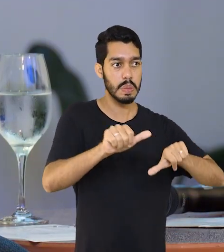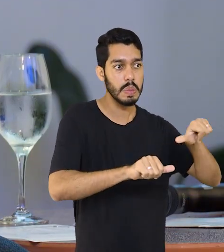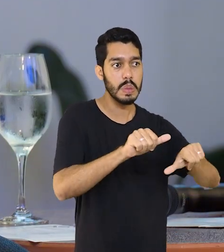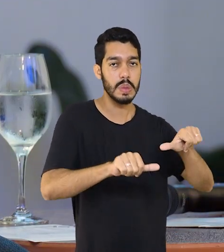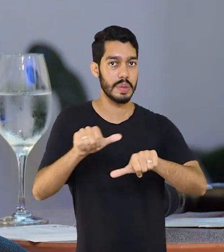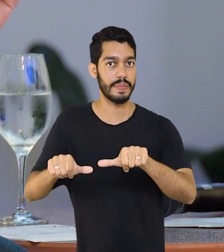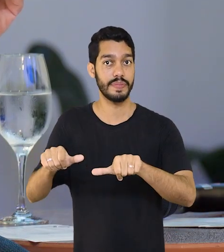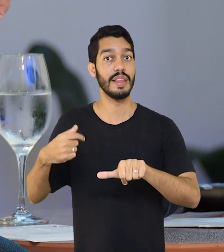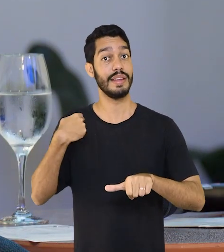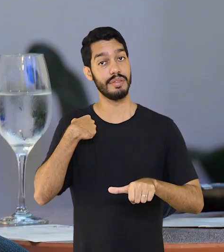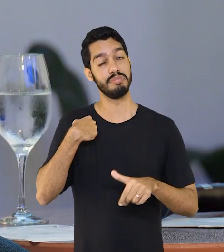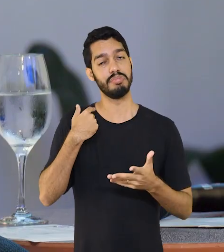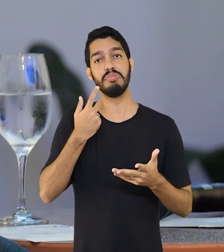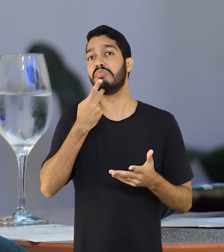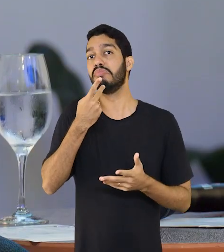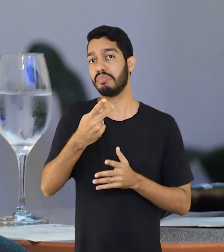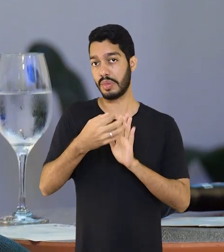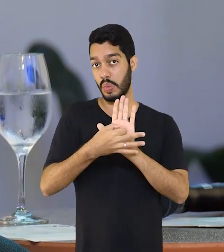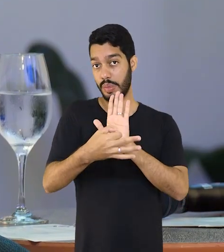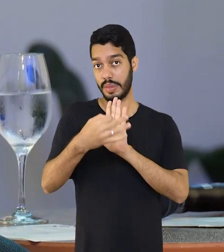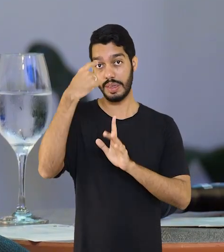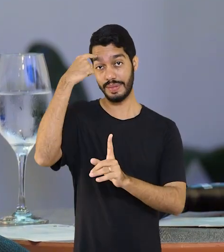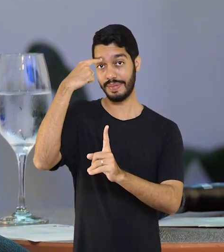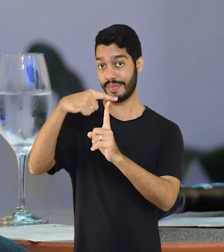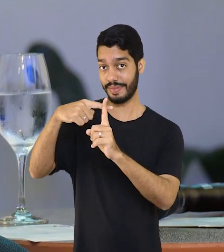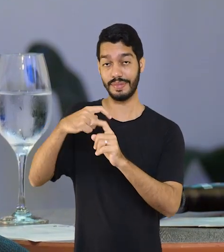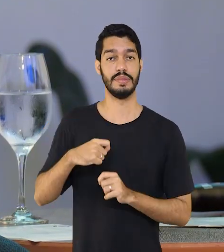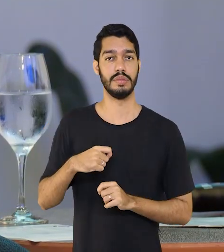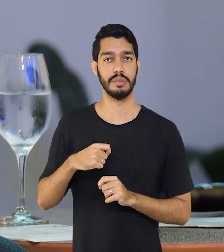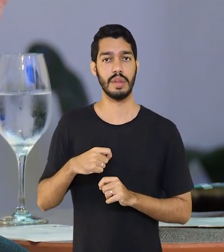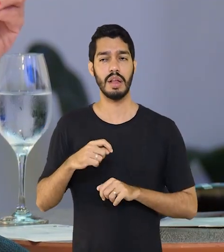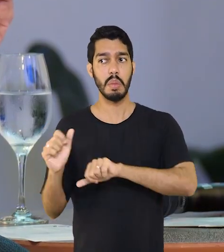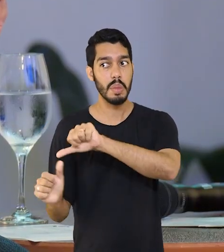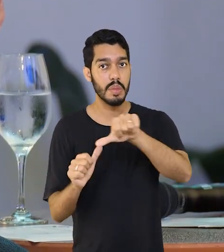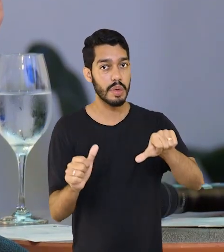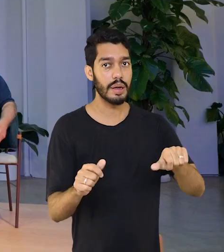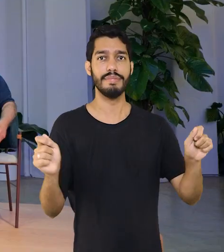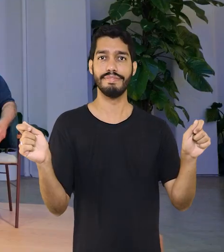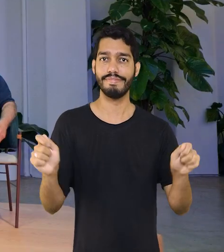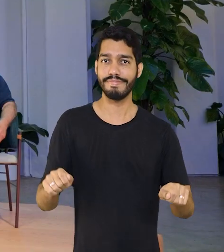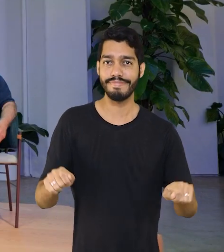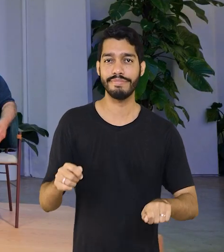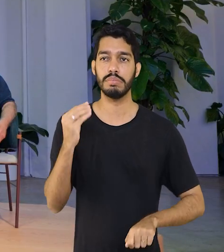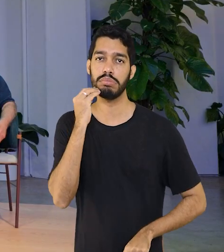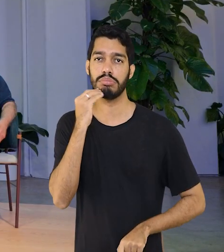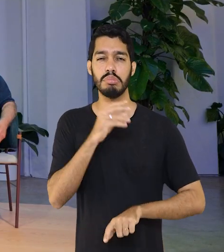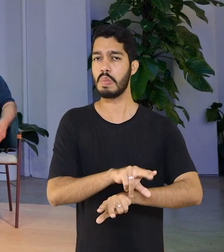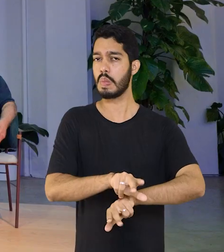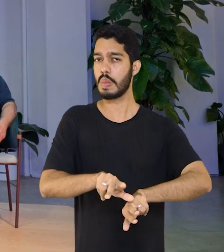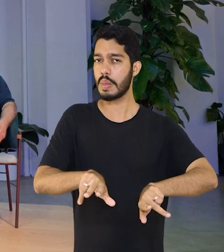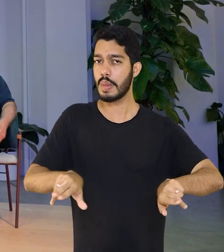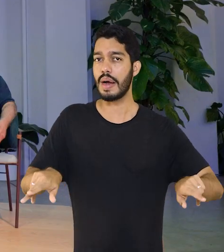a um olhar mais otimista. Esse mundo em transição é um mundo repleto de oportunidades. Né? É um mundo que tem